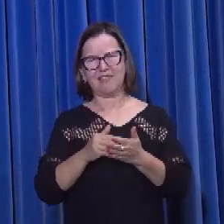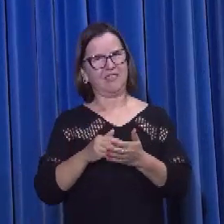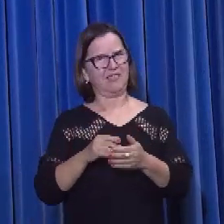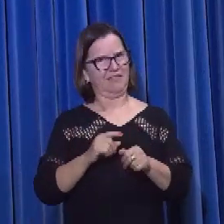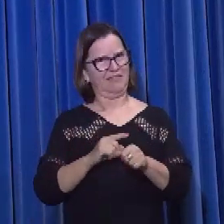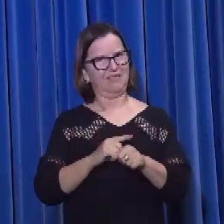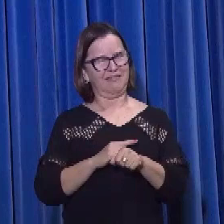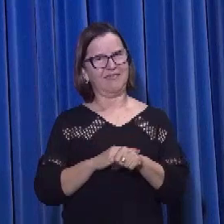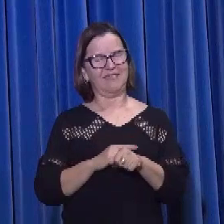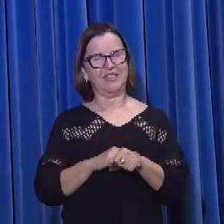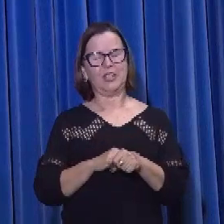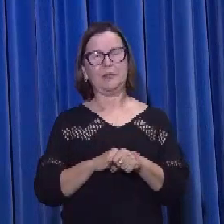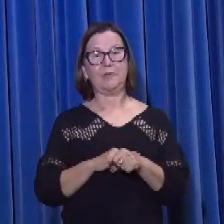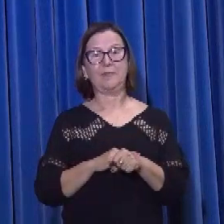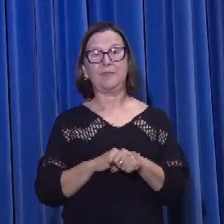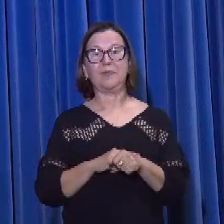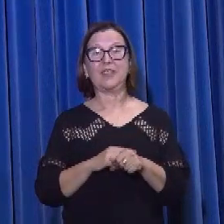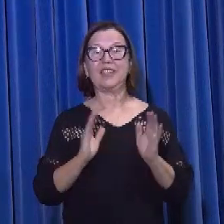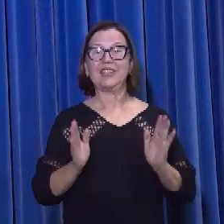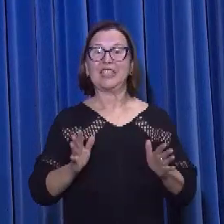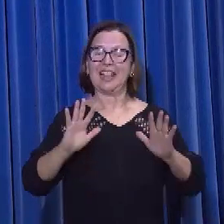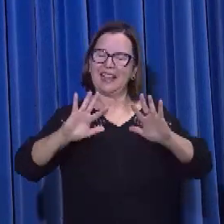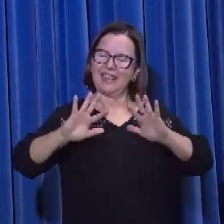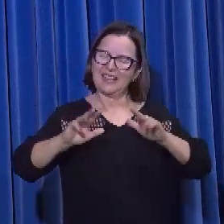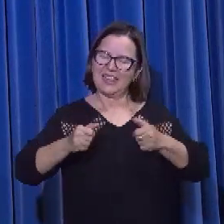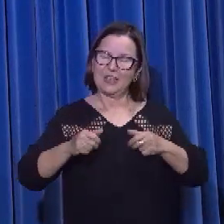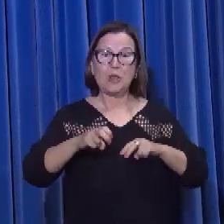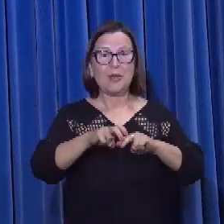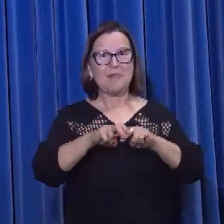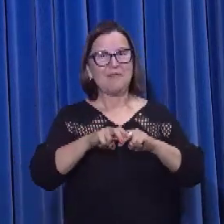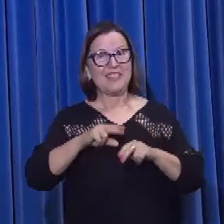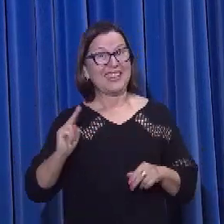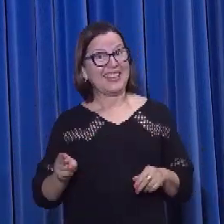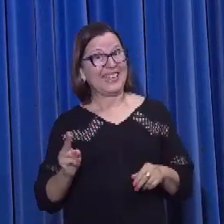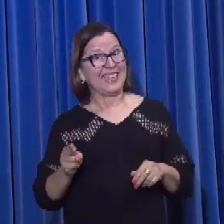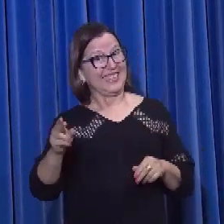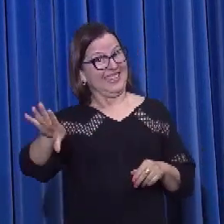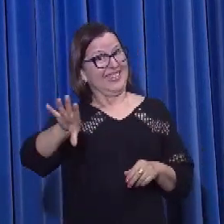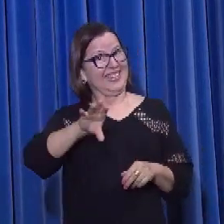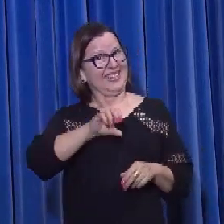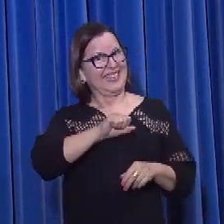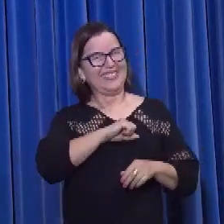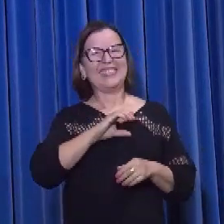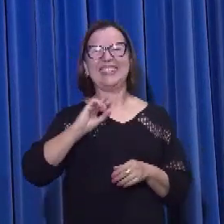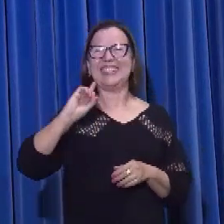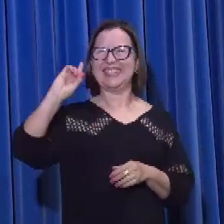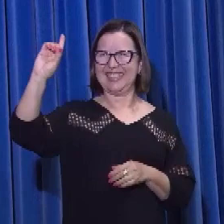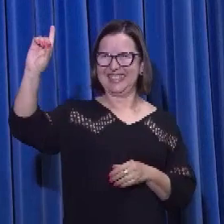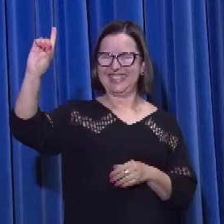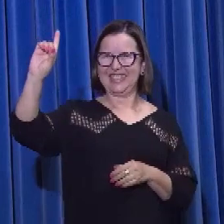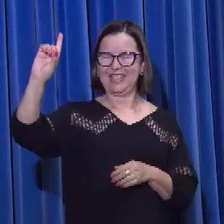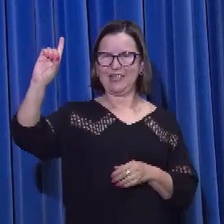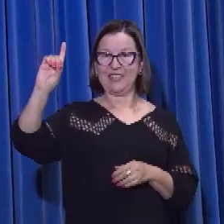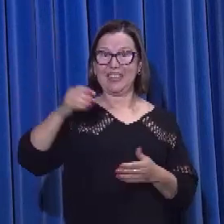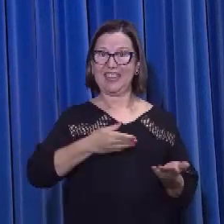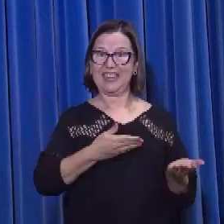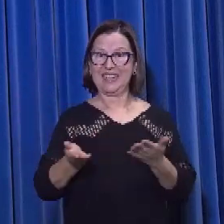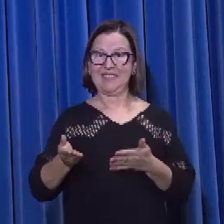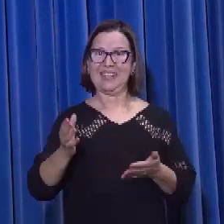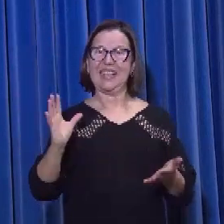com o eterno amor de Deus, com uma força irresistível, levando-nos à salvação em